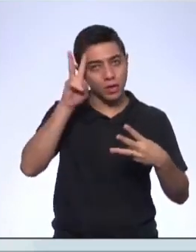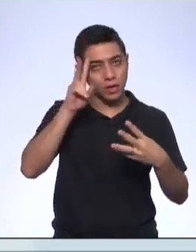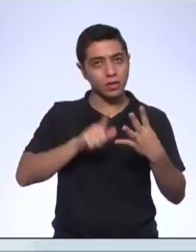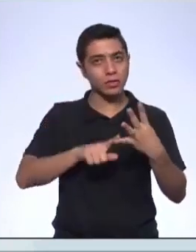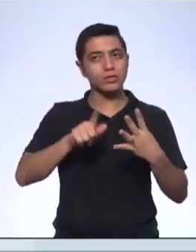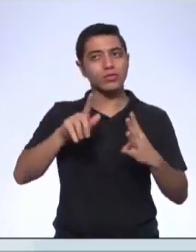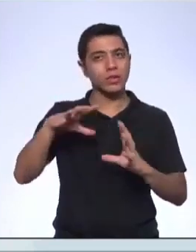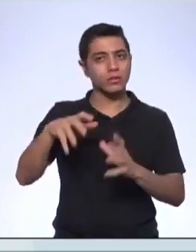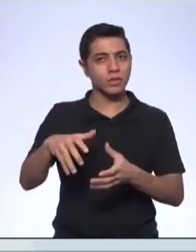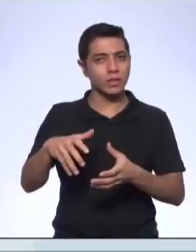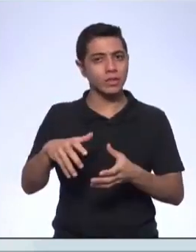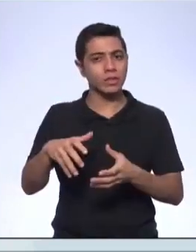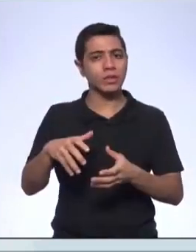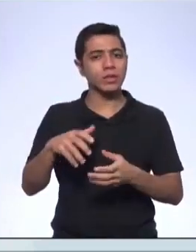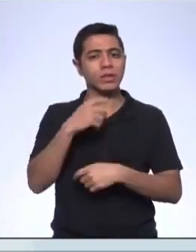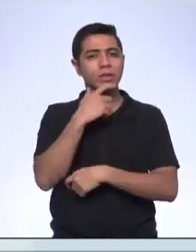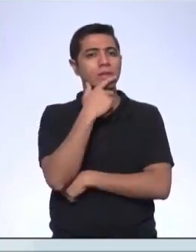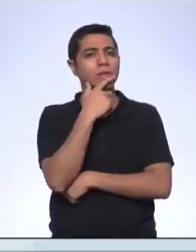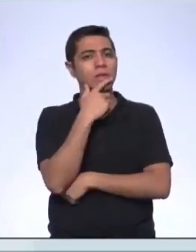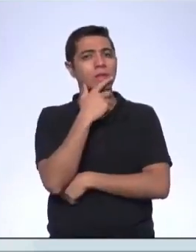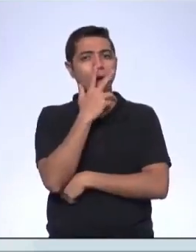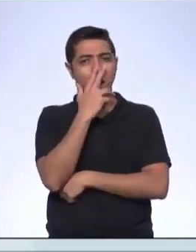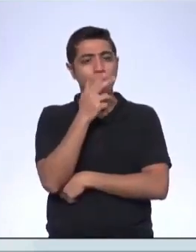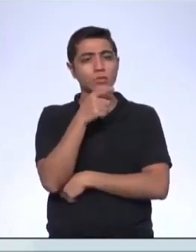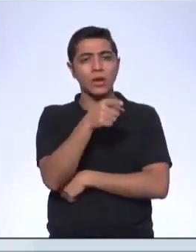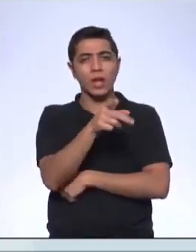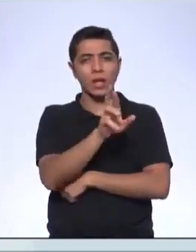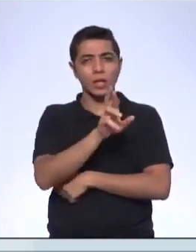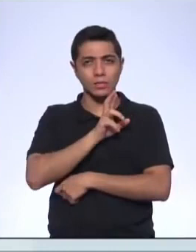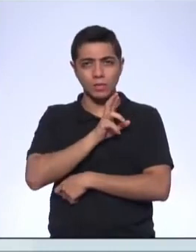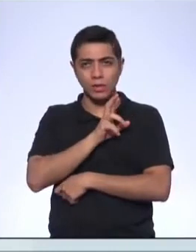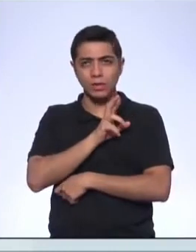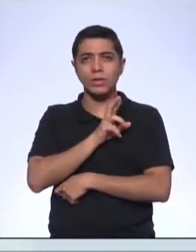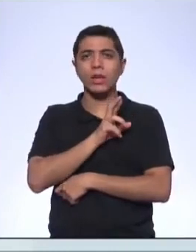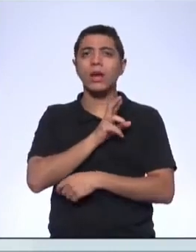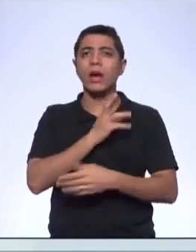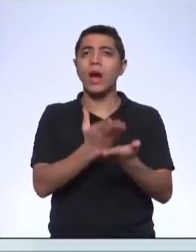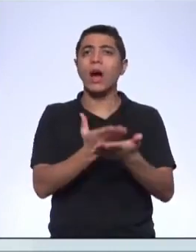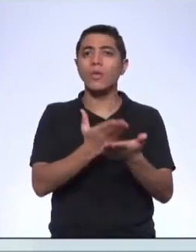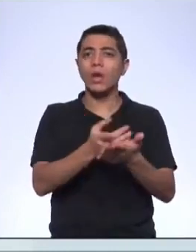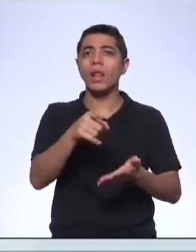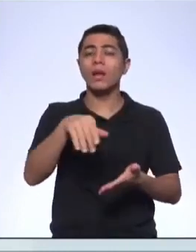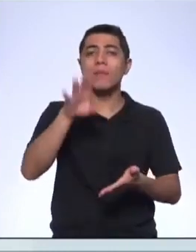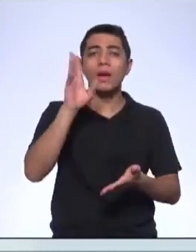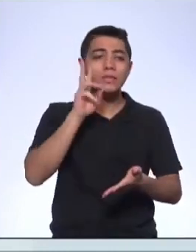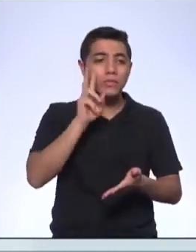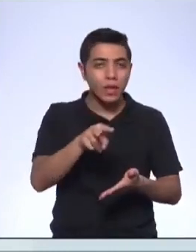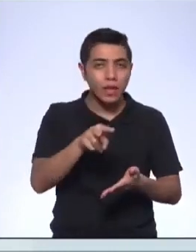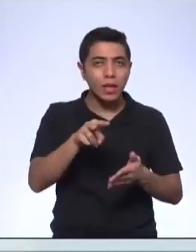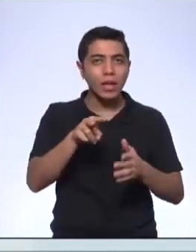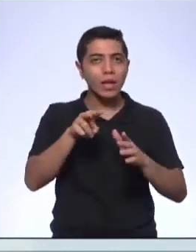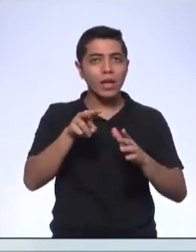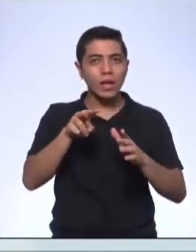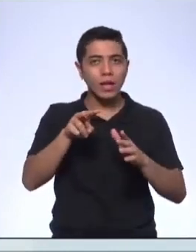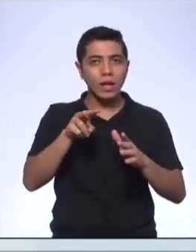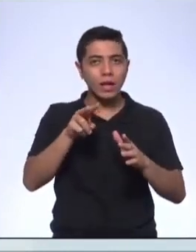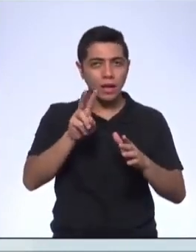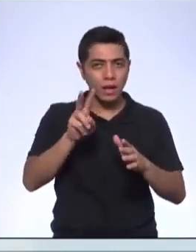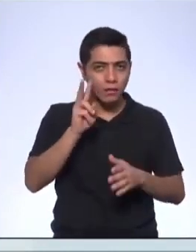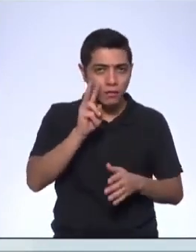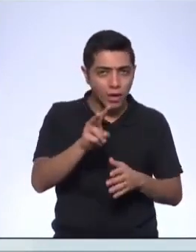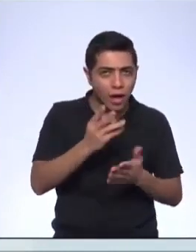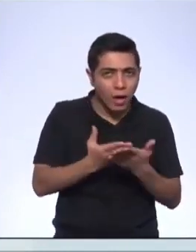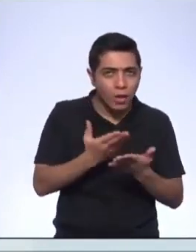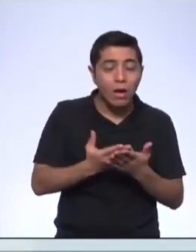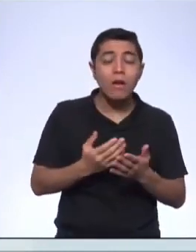as aulas nos aplicativos que ela tem assistido mais. Pode ser. Tudo bem. Está faltando no gráfico isso daí. Era uma boa ideia. Era